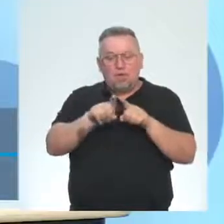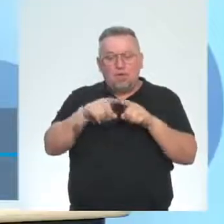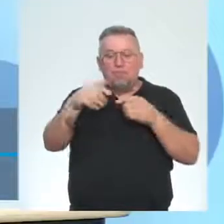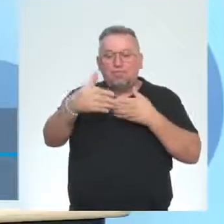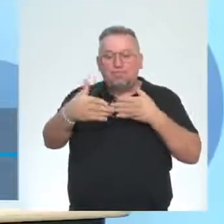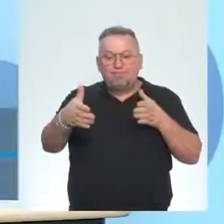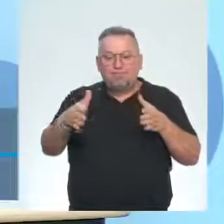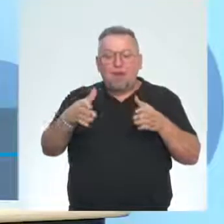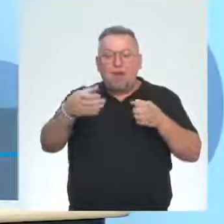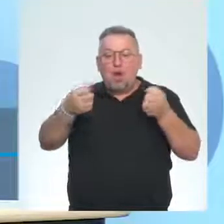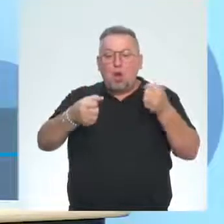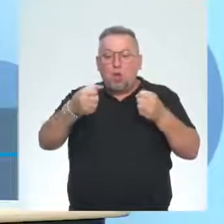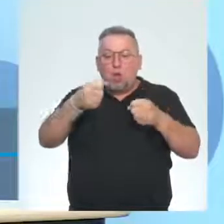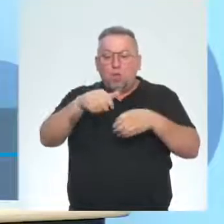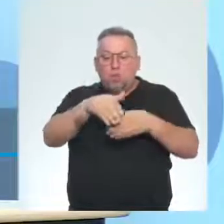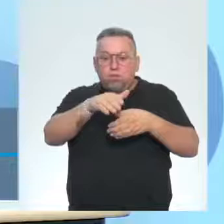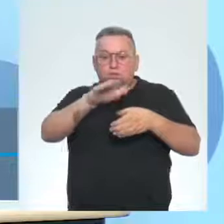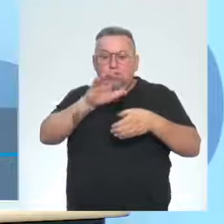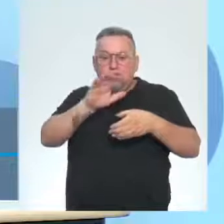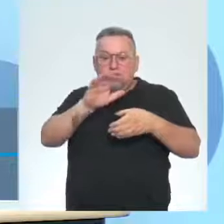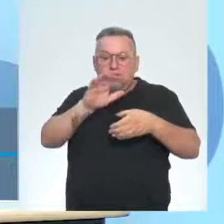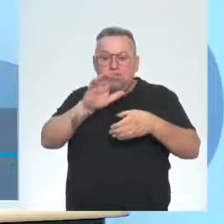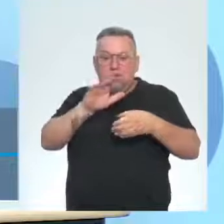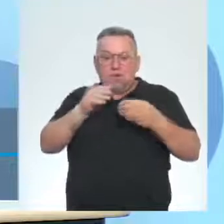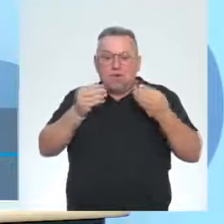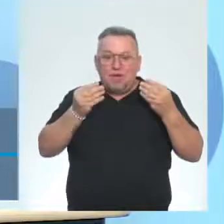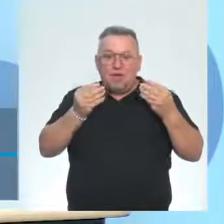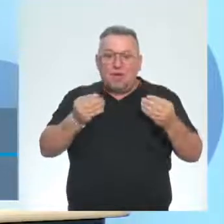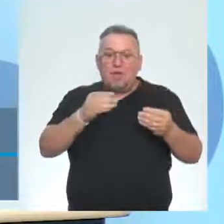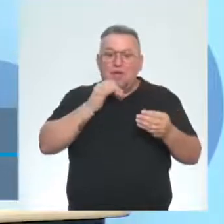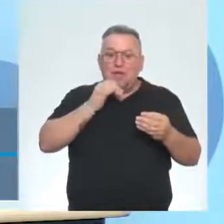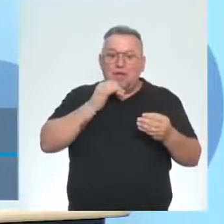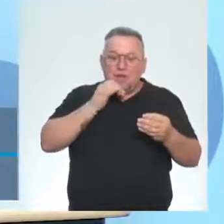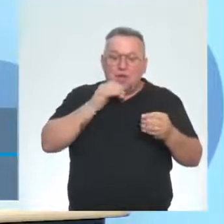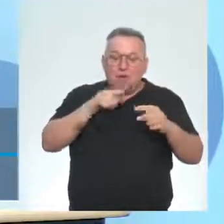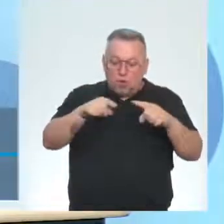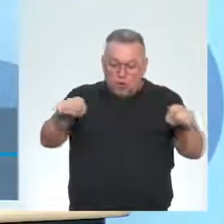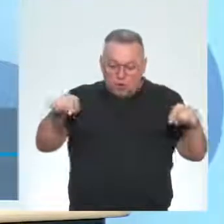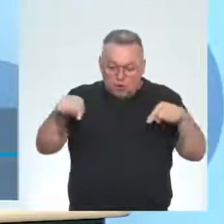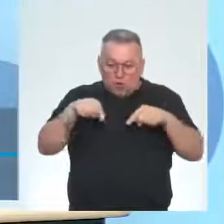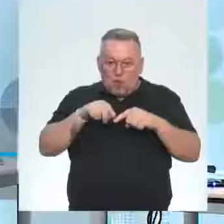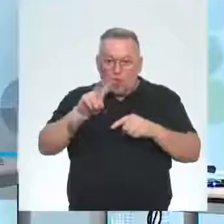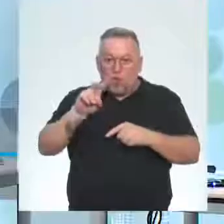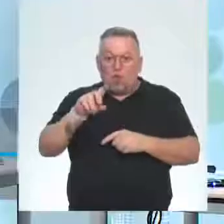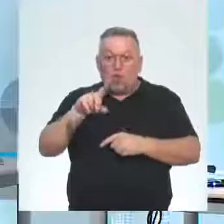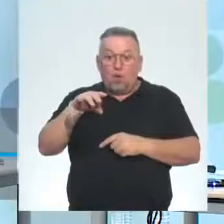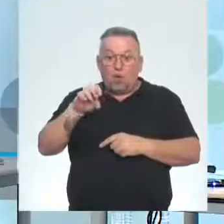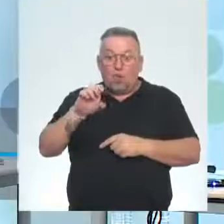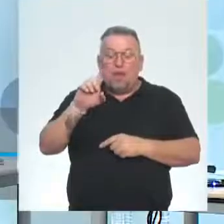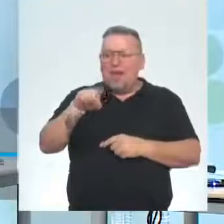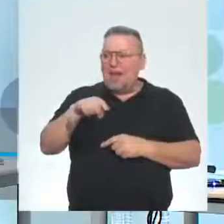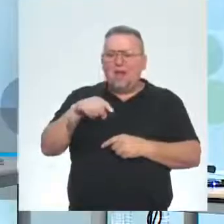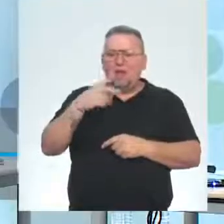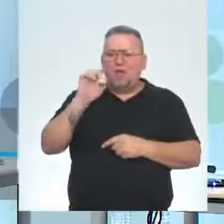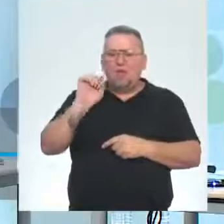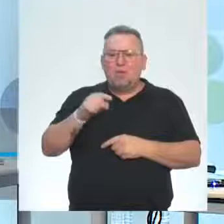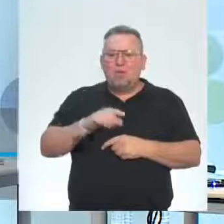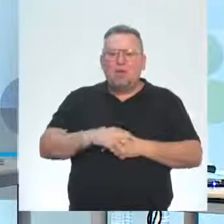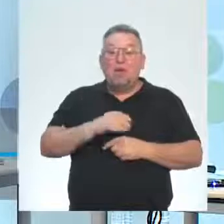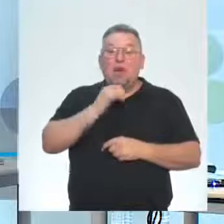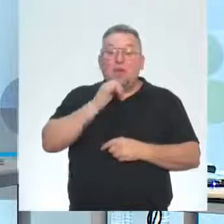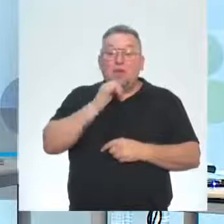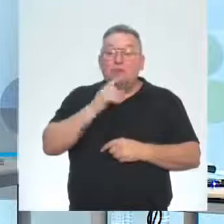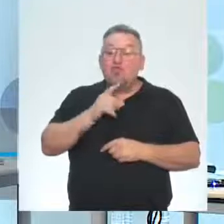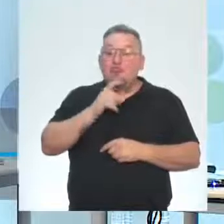porta-mala de um carro, geralmente eles dão, o volume do porta-mala é tanto, né? E eles dão em litros, né? Isso, A geladeira, quando a gente isso compra uma